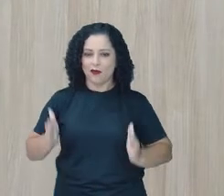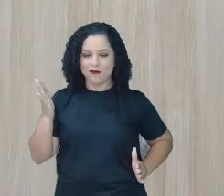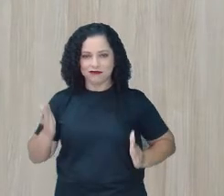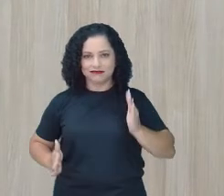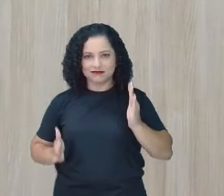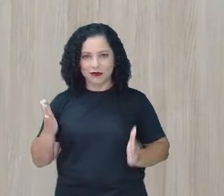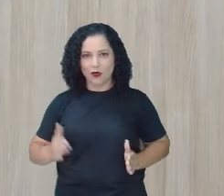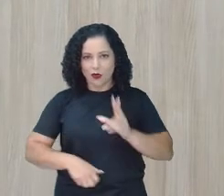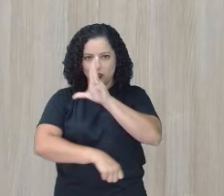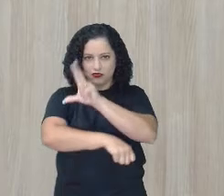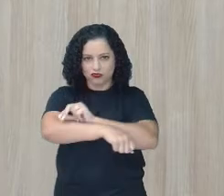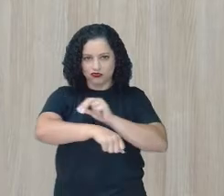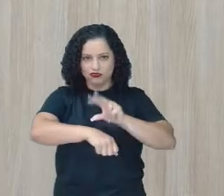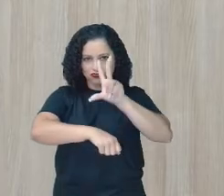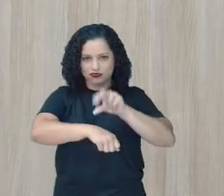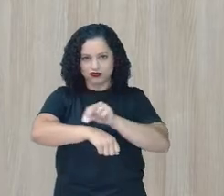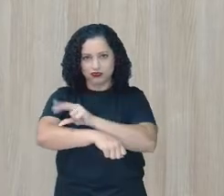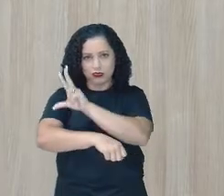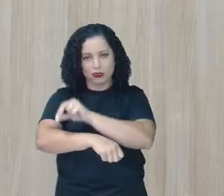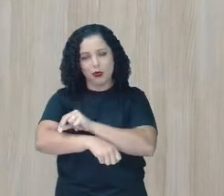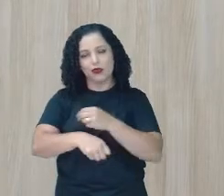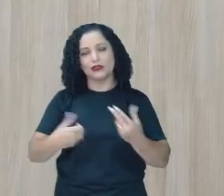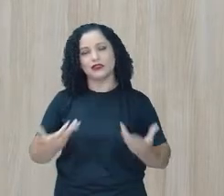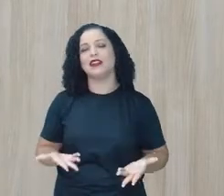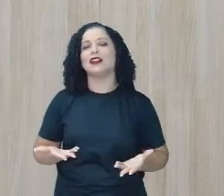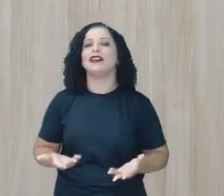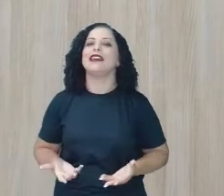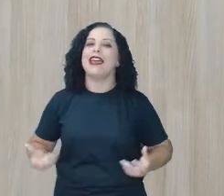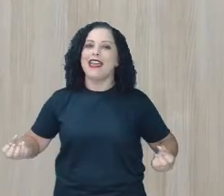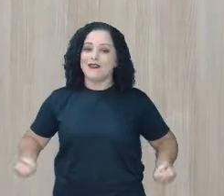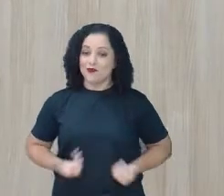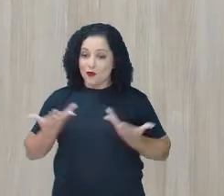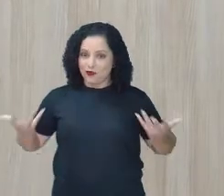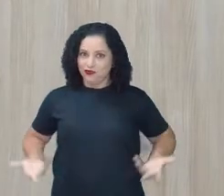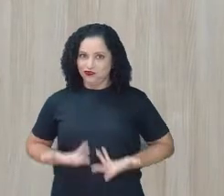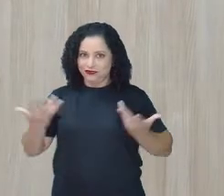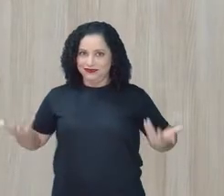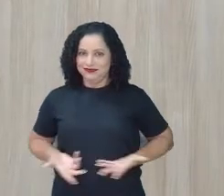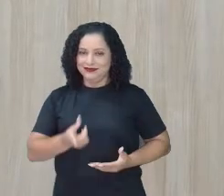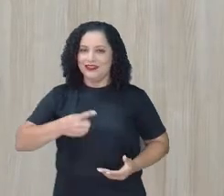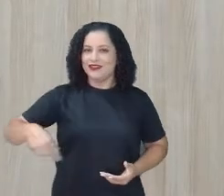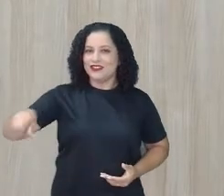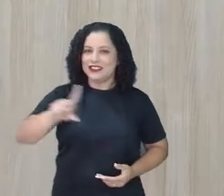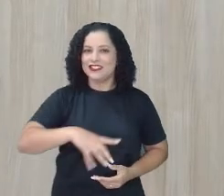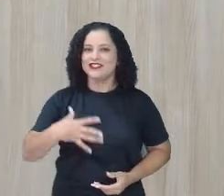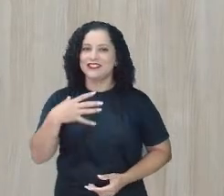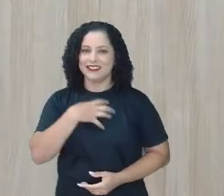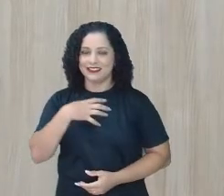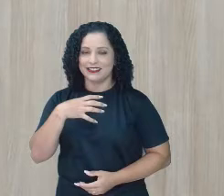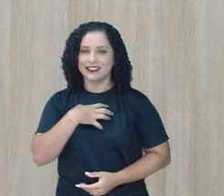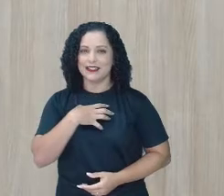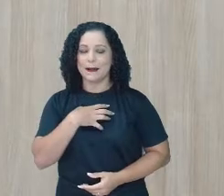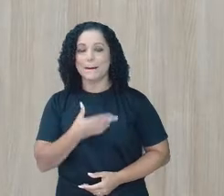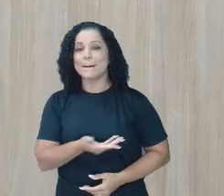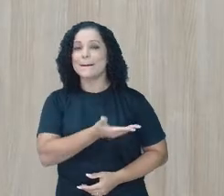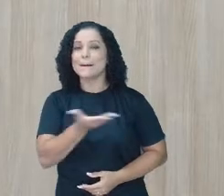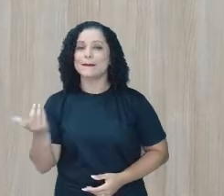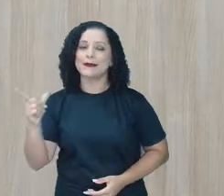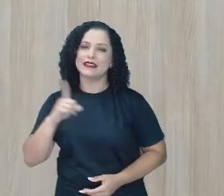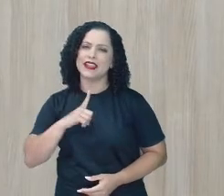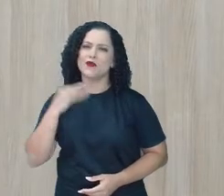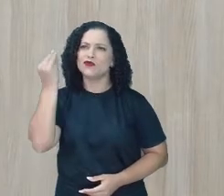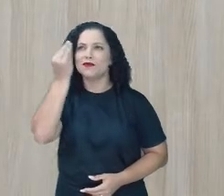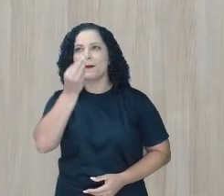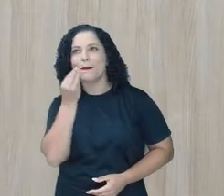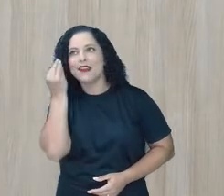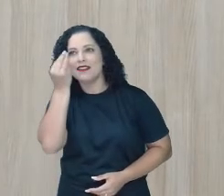né, esse tipo de literatura, então eu sei que empolgados aí vocês estão. Se vocês tiverem alguma experiência